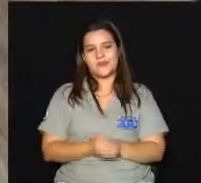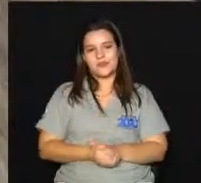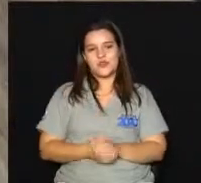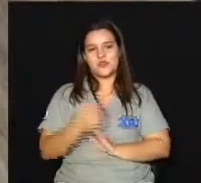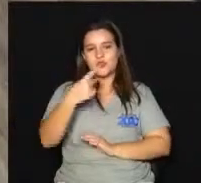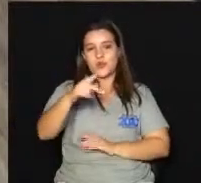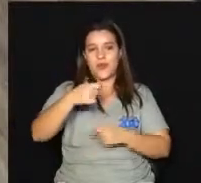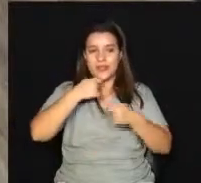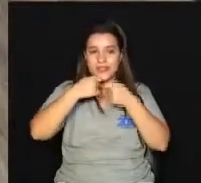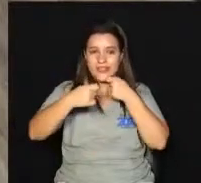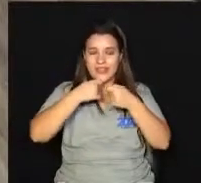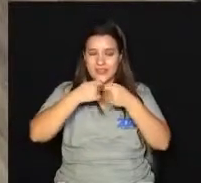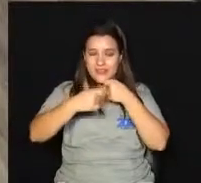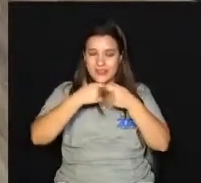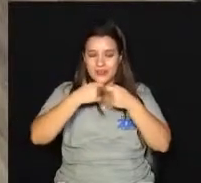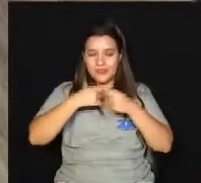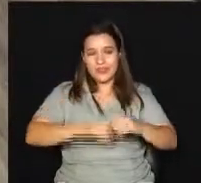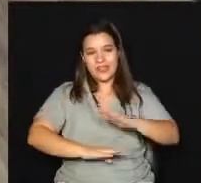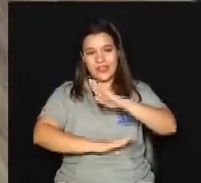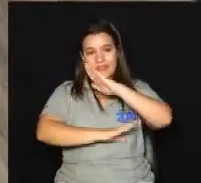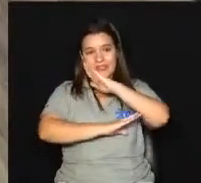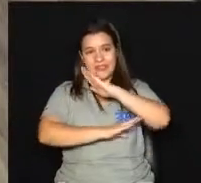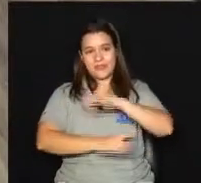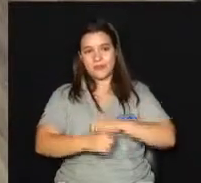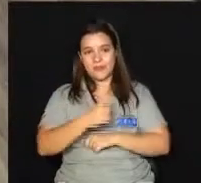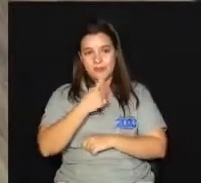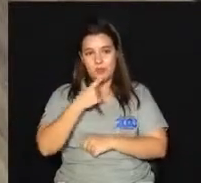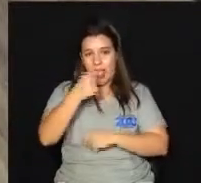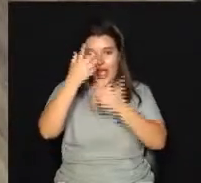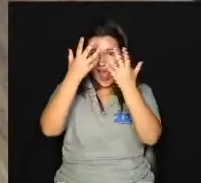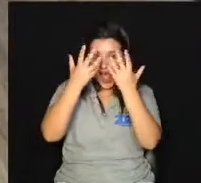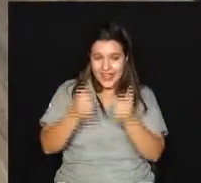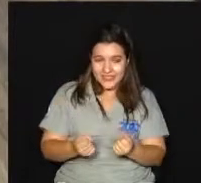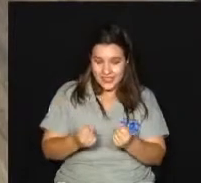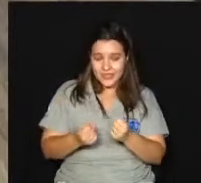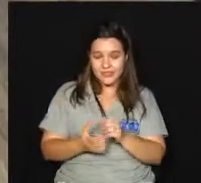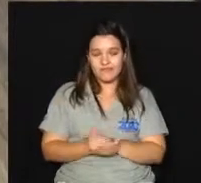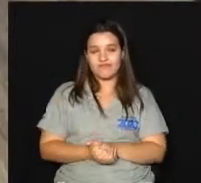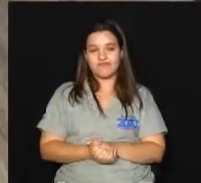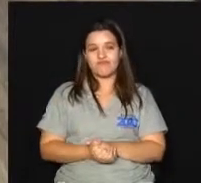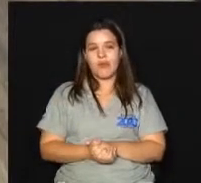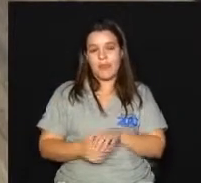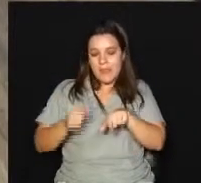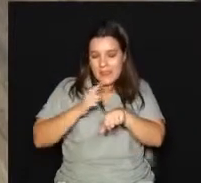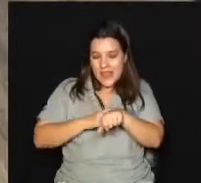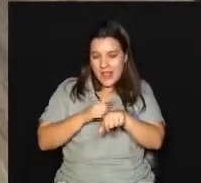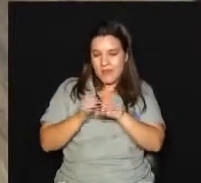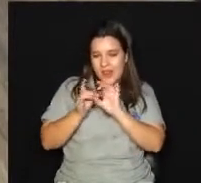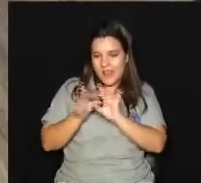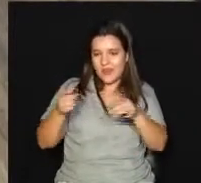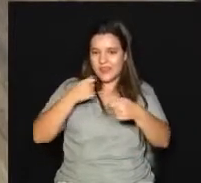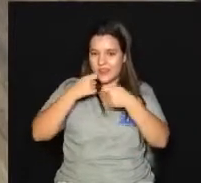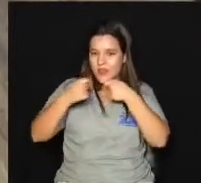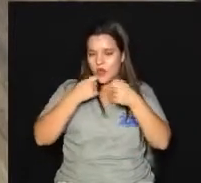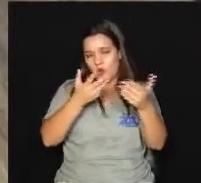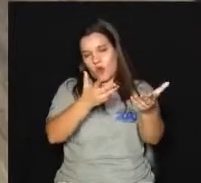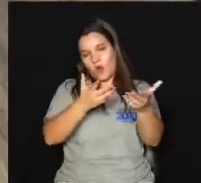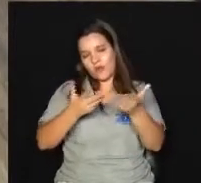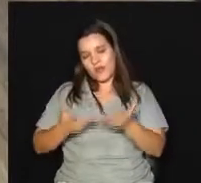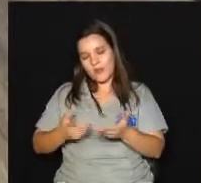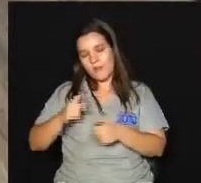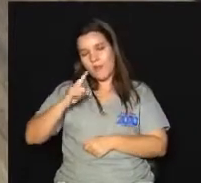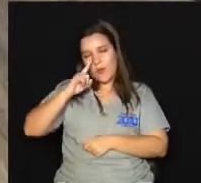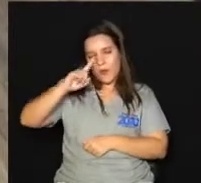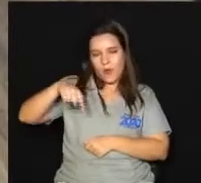sua participação aqui com a TV Câmara Campinas, a disponibilidade do seu tempo, e já fica o convite aqui para